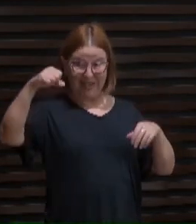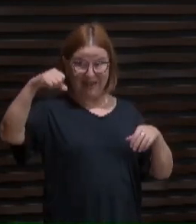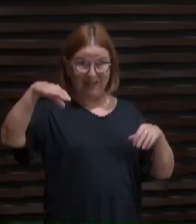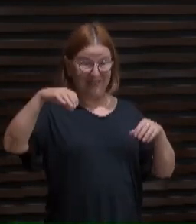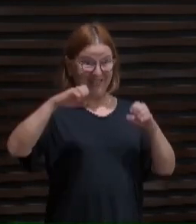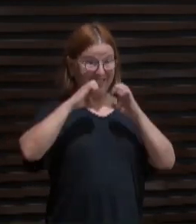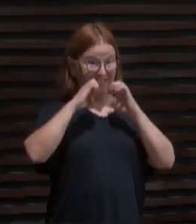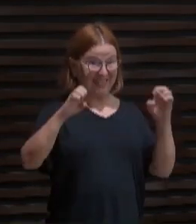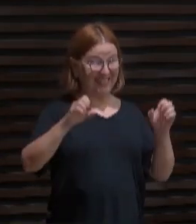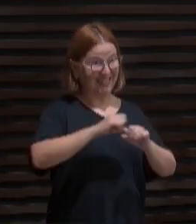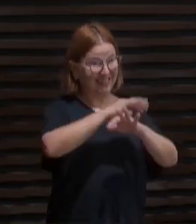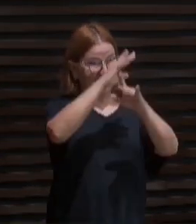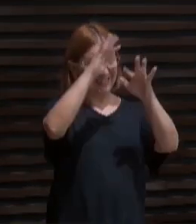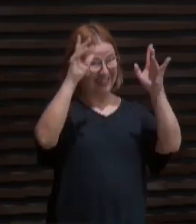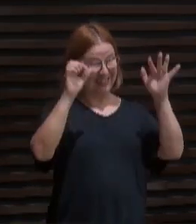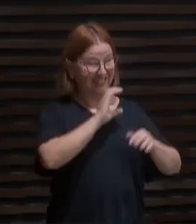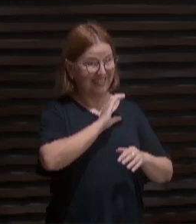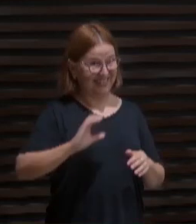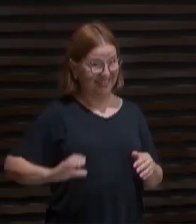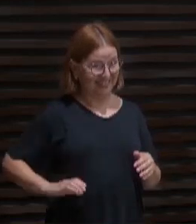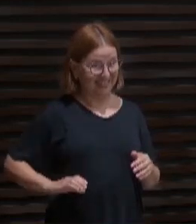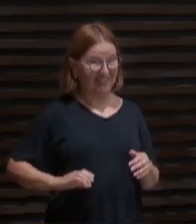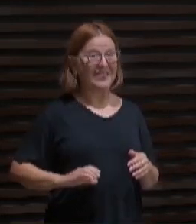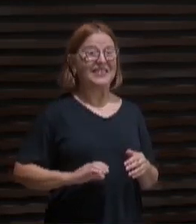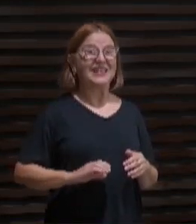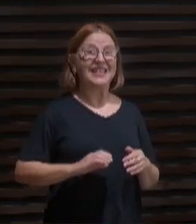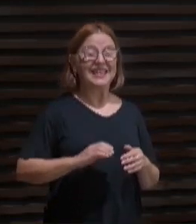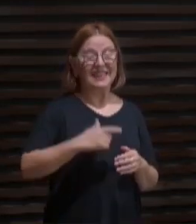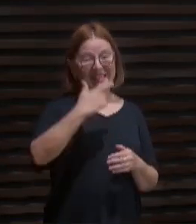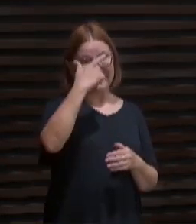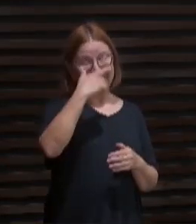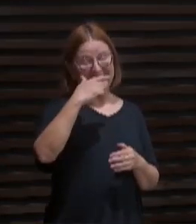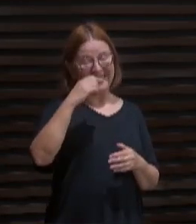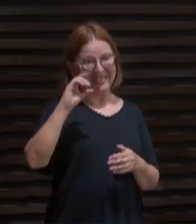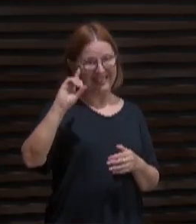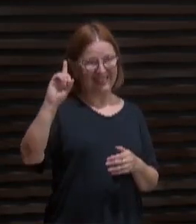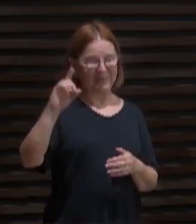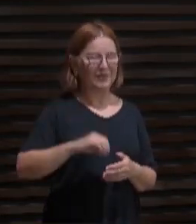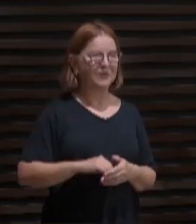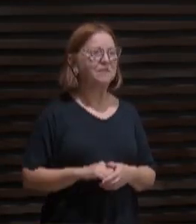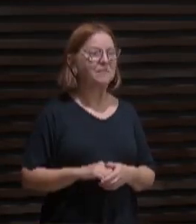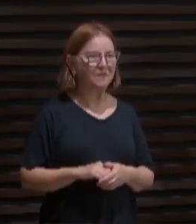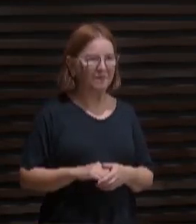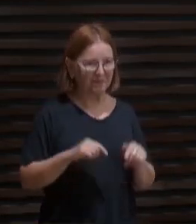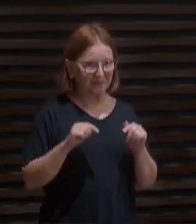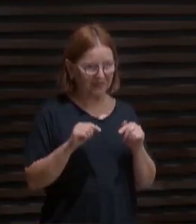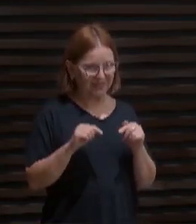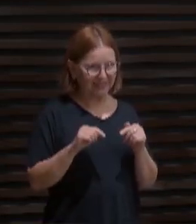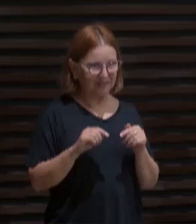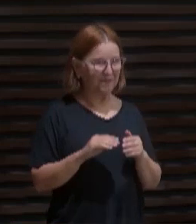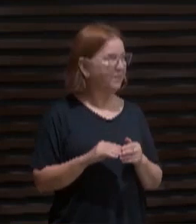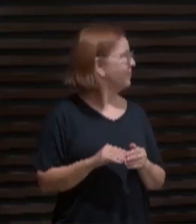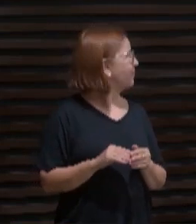glória de Cristo, o qual é a imagem de Deus. É aqui na